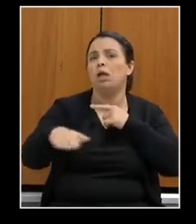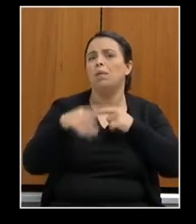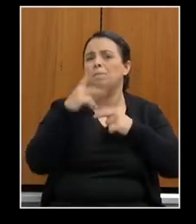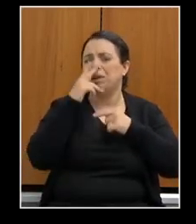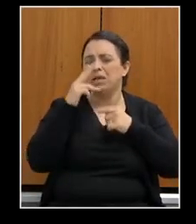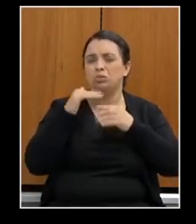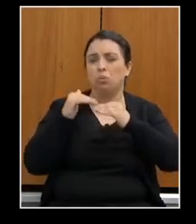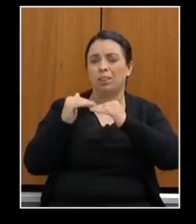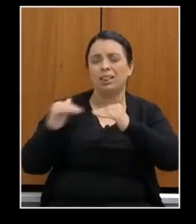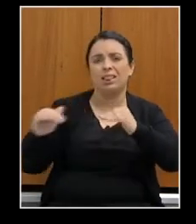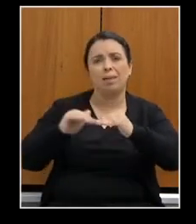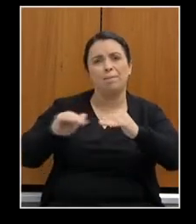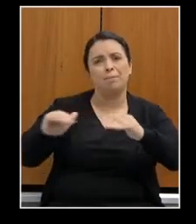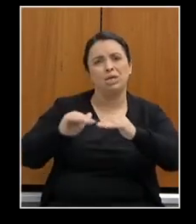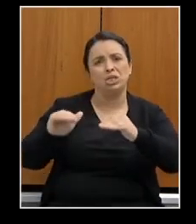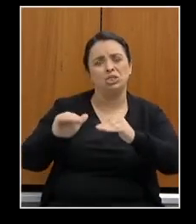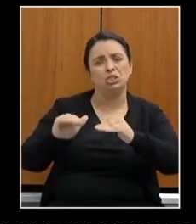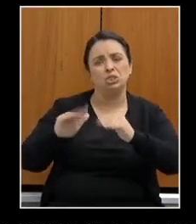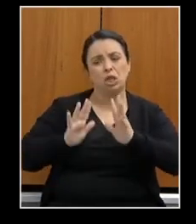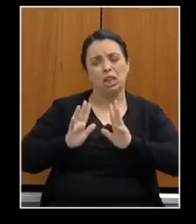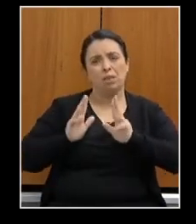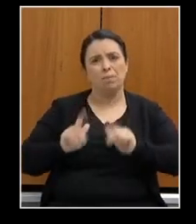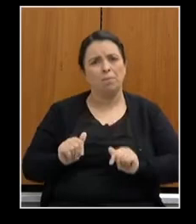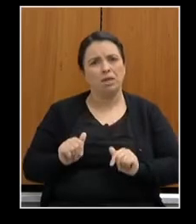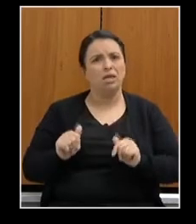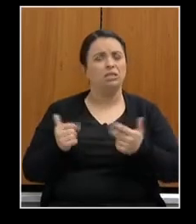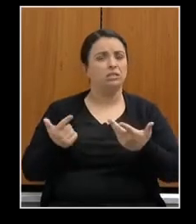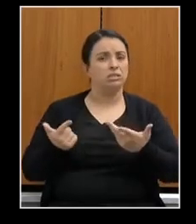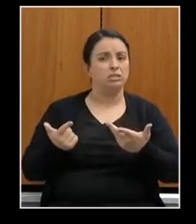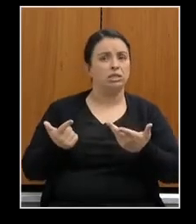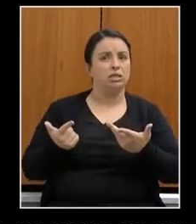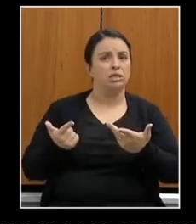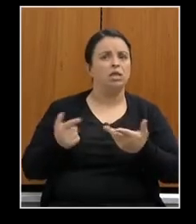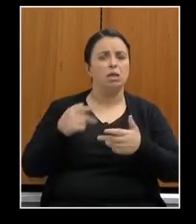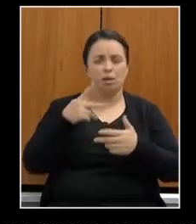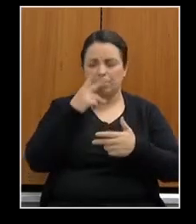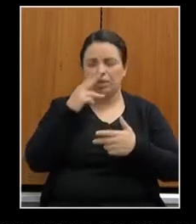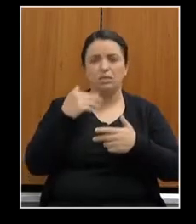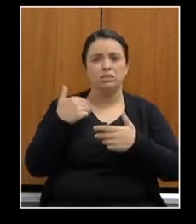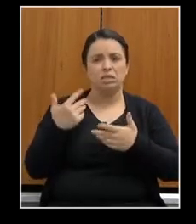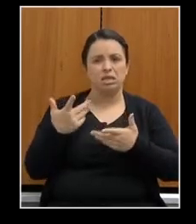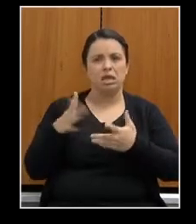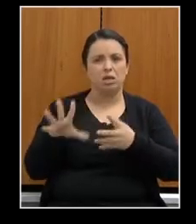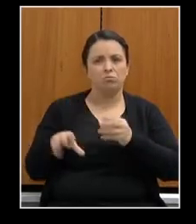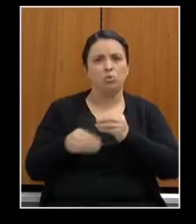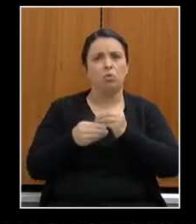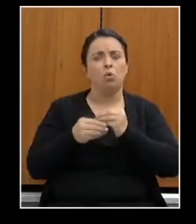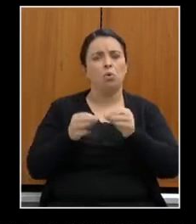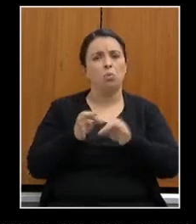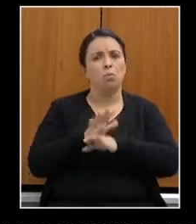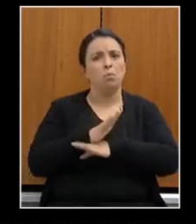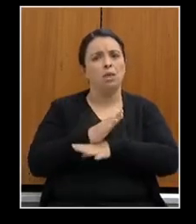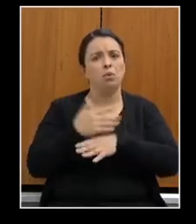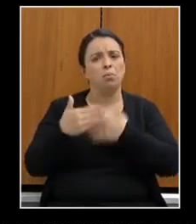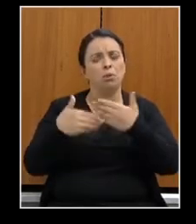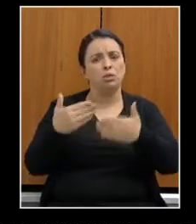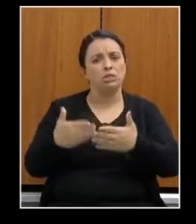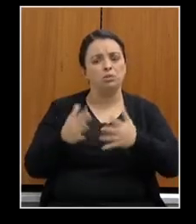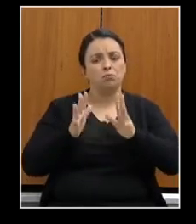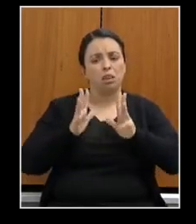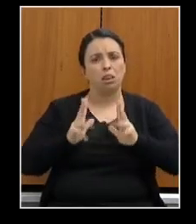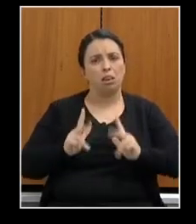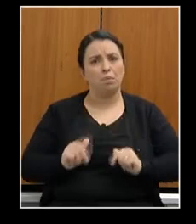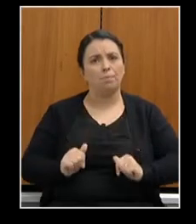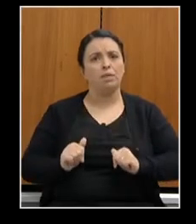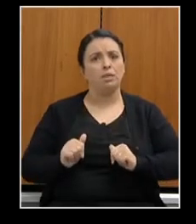higiênico né que onde comporia aí o processo para a higienização nos trazendo segurança sanitária